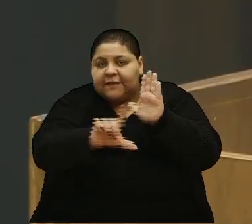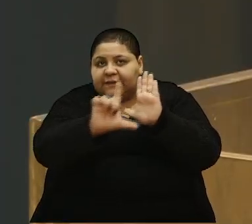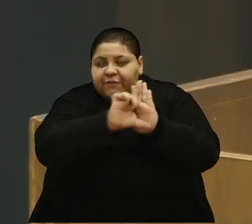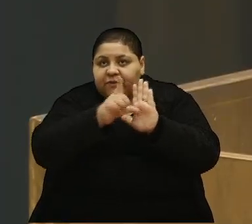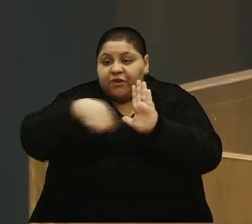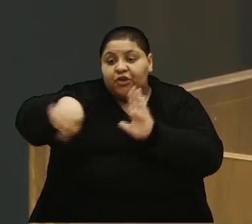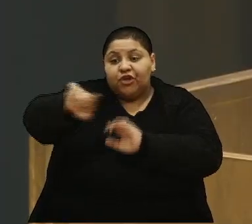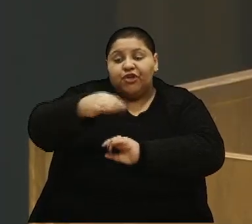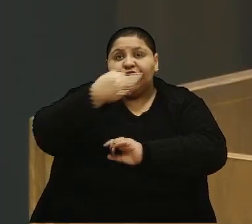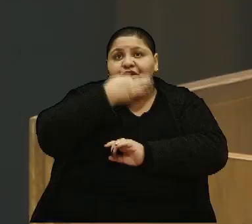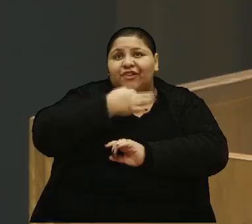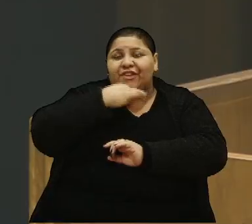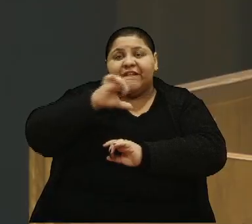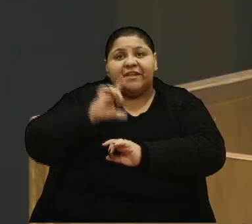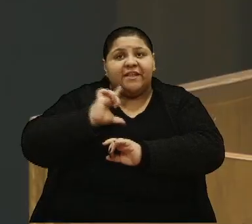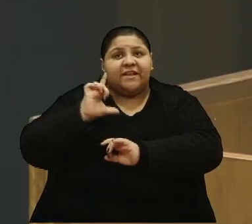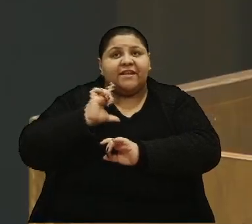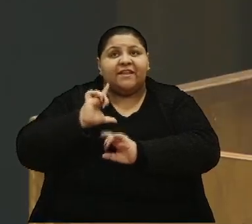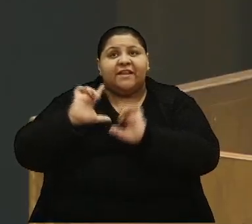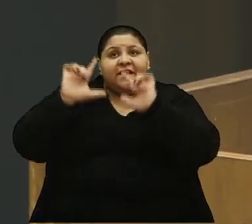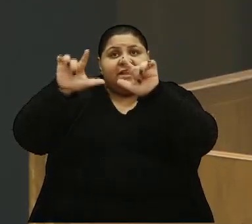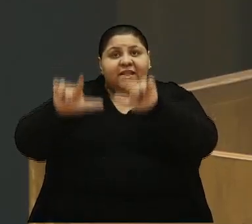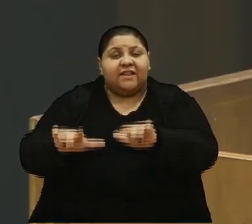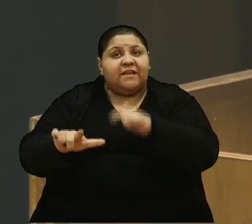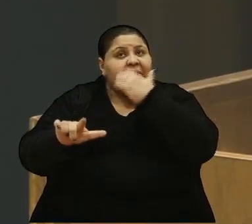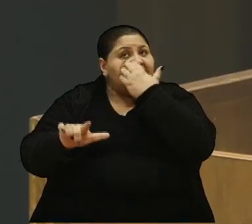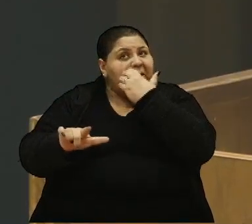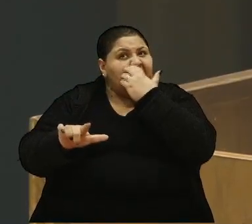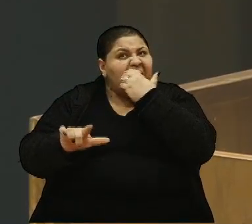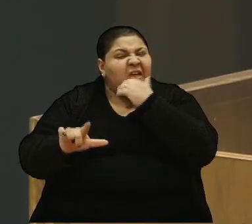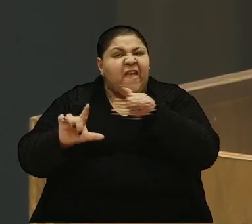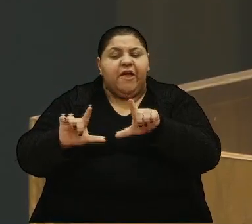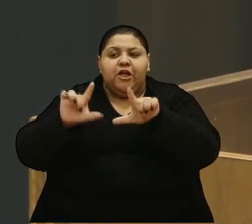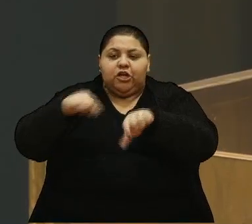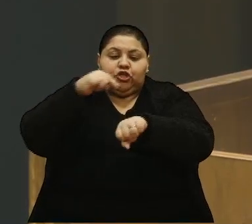nossa cidade tem cada vez mais espaços de contraturno